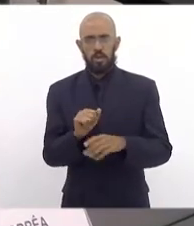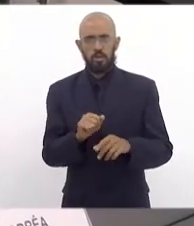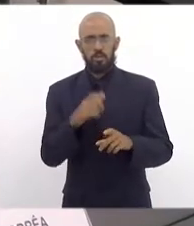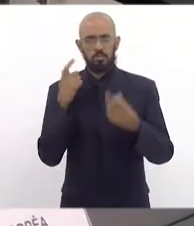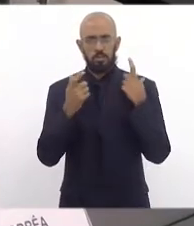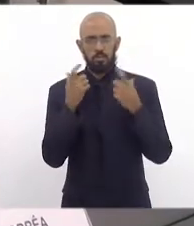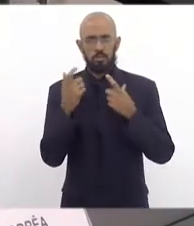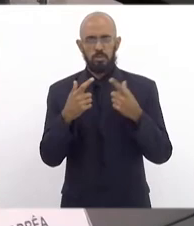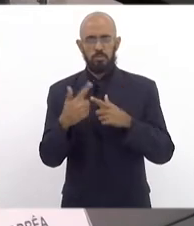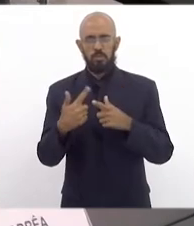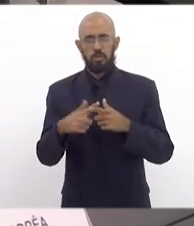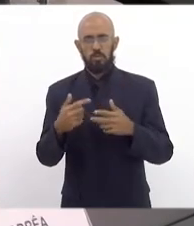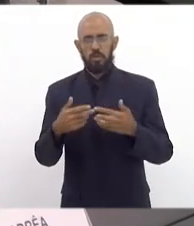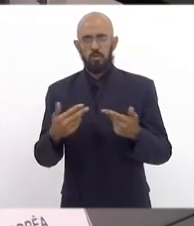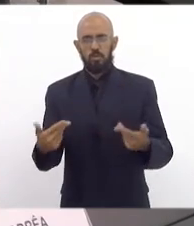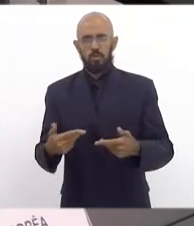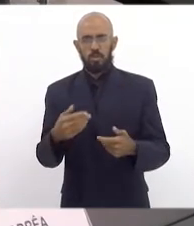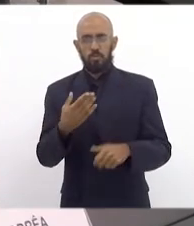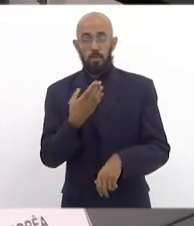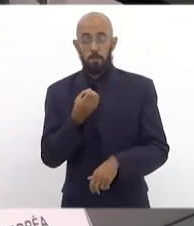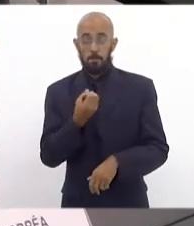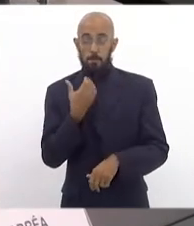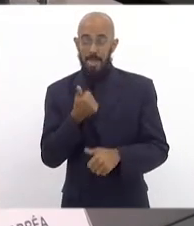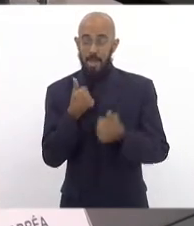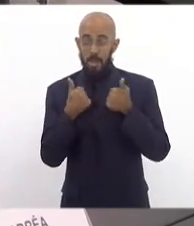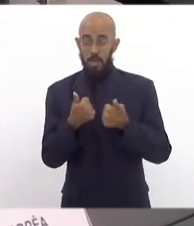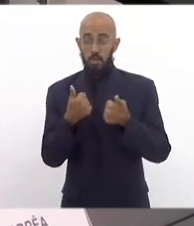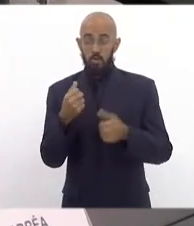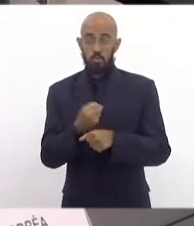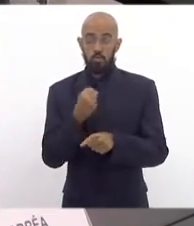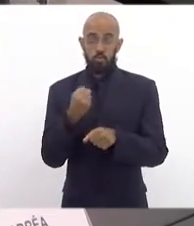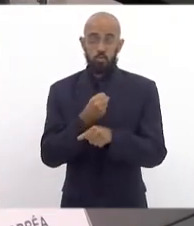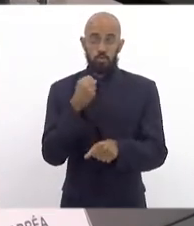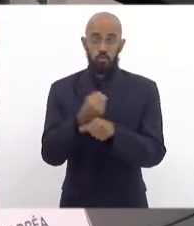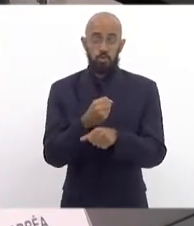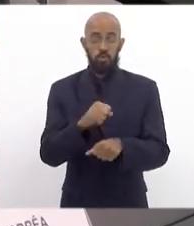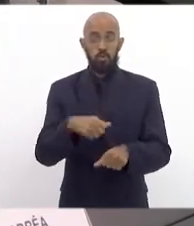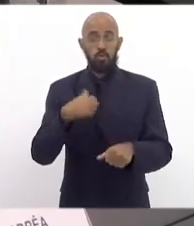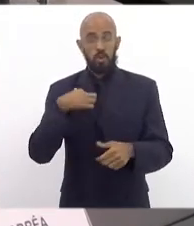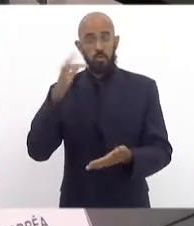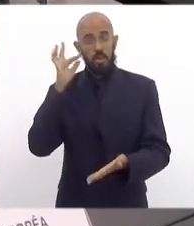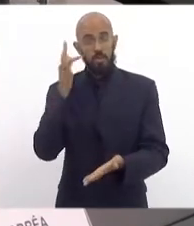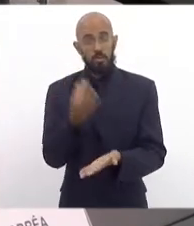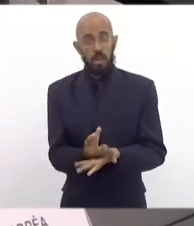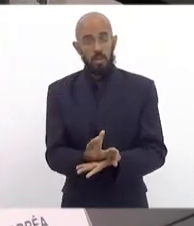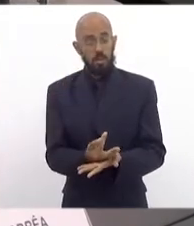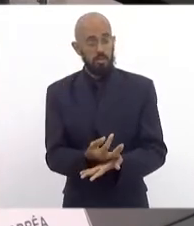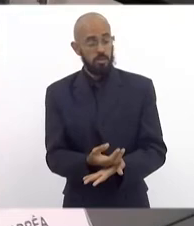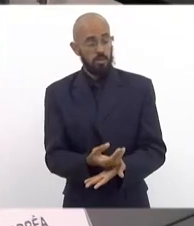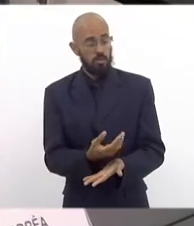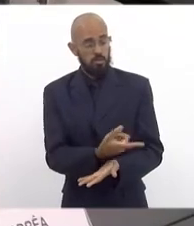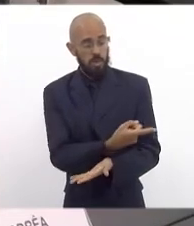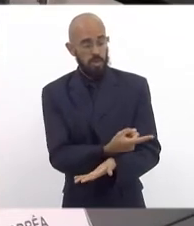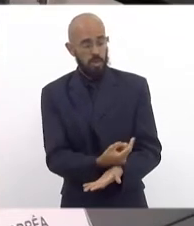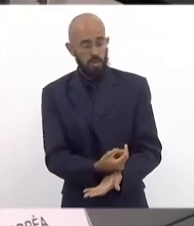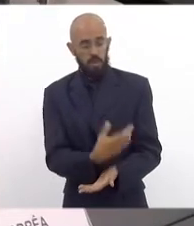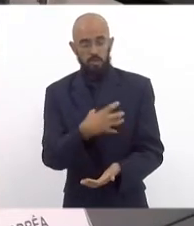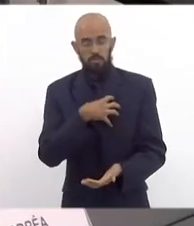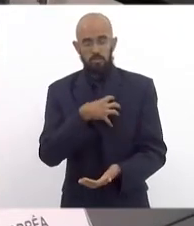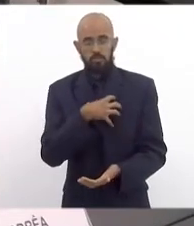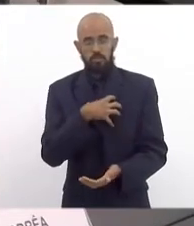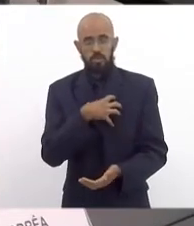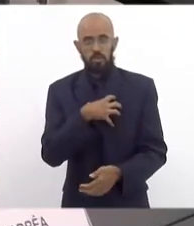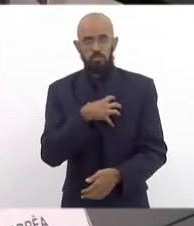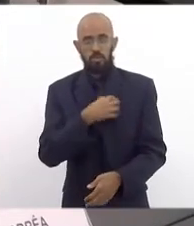algo que vai bem e foi bem construído e que eu tenho certeza pelo Espírito público deputados Paulo pela forma Deputado de Paulo se